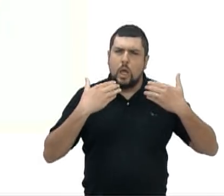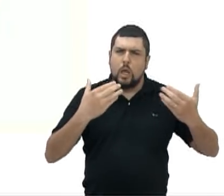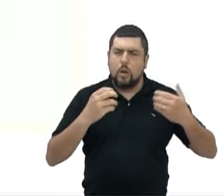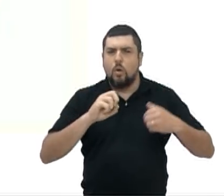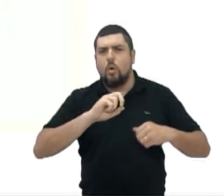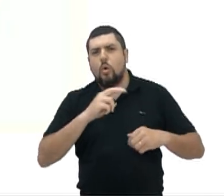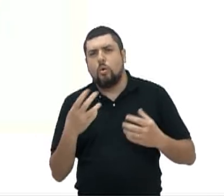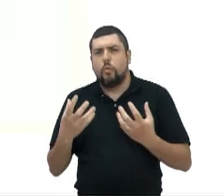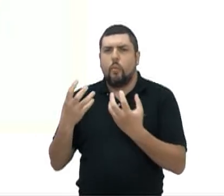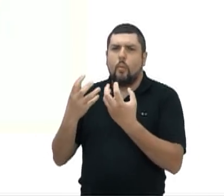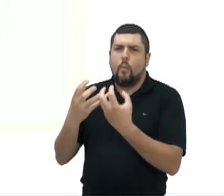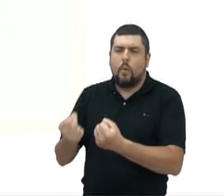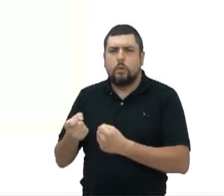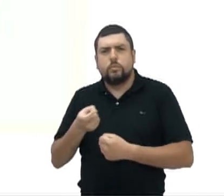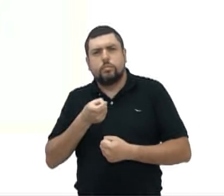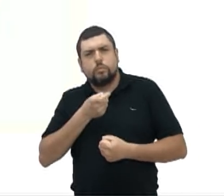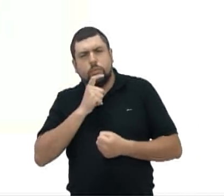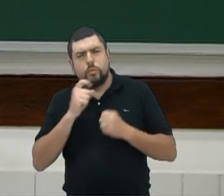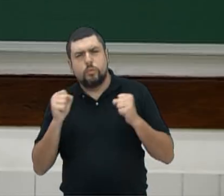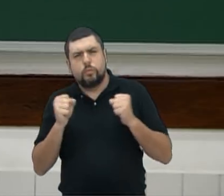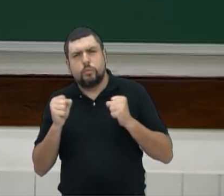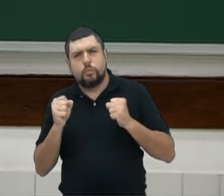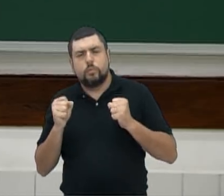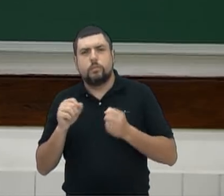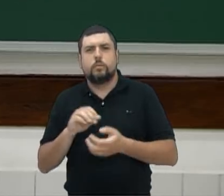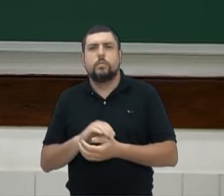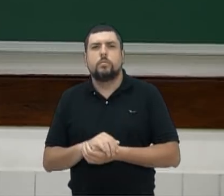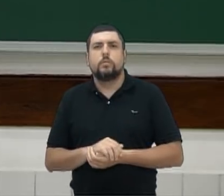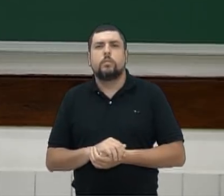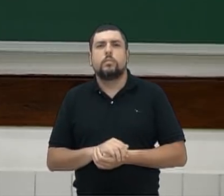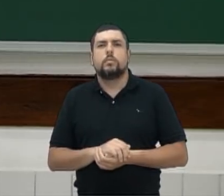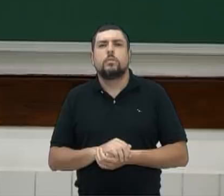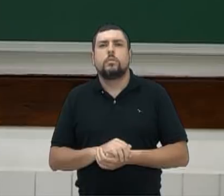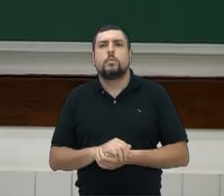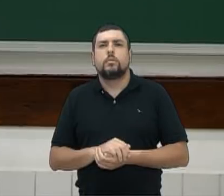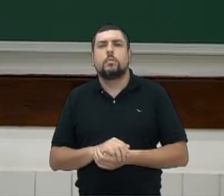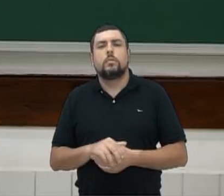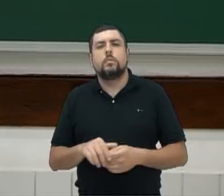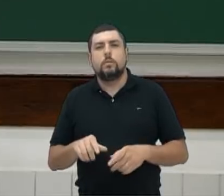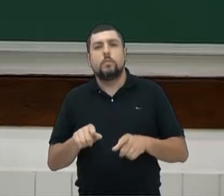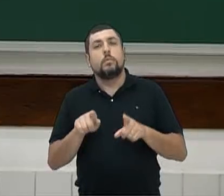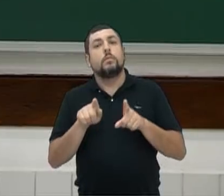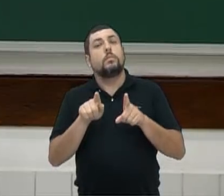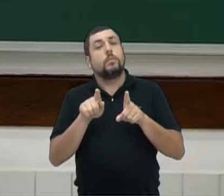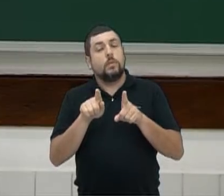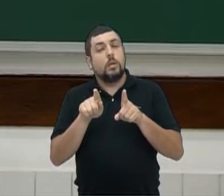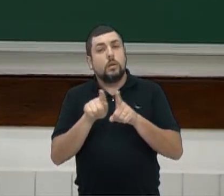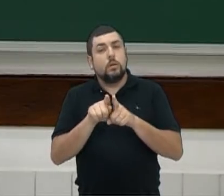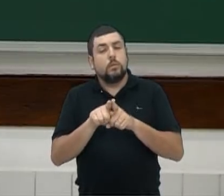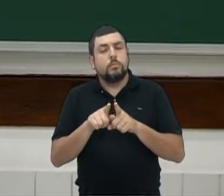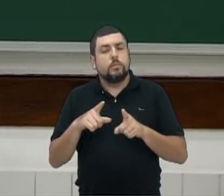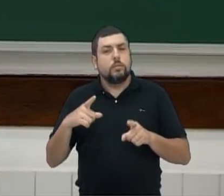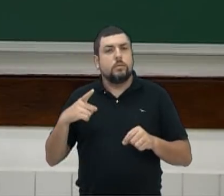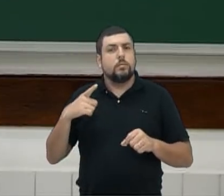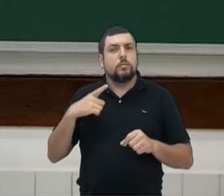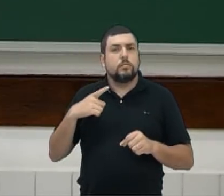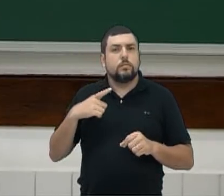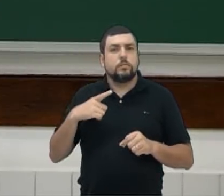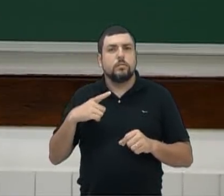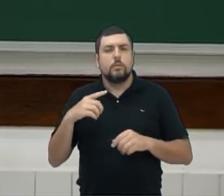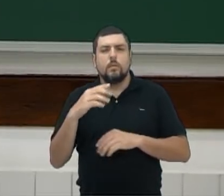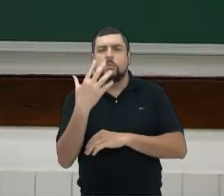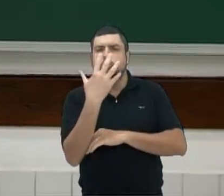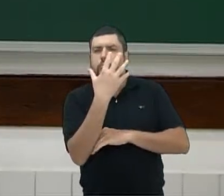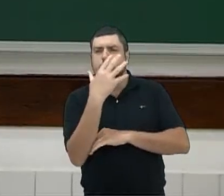de acordo com a sua localização no continente. Nós também vamos encontrar vegetação de altitude,